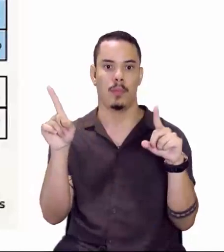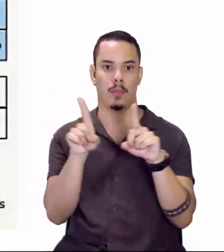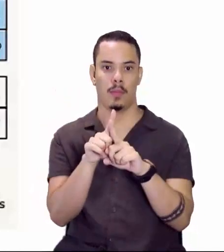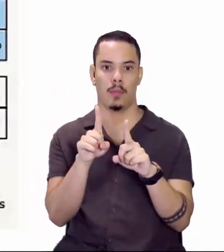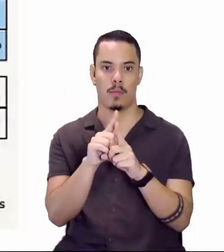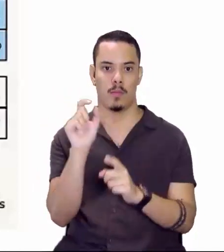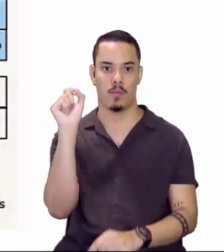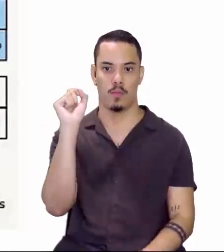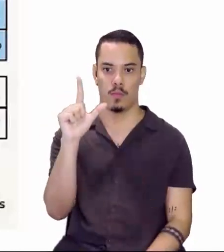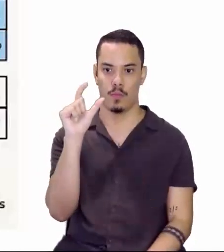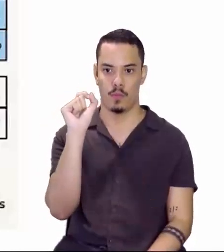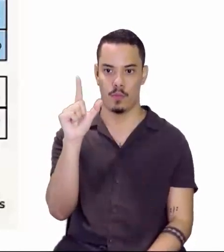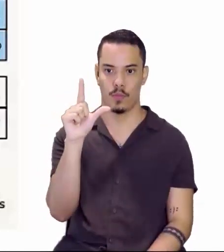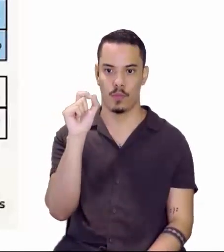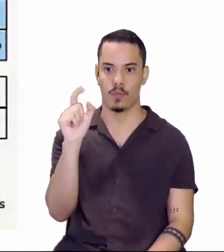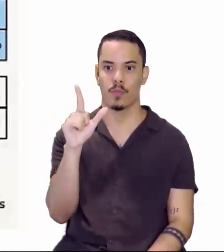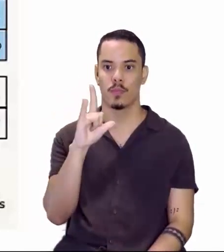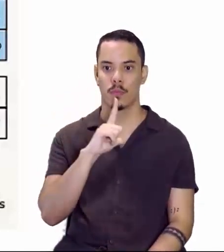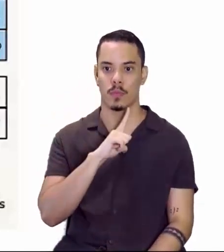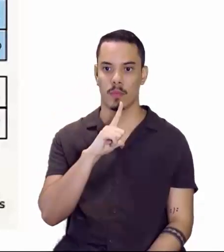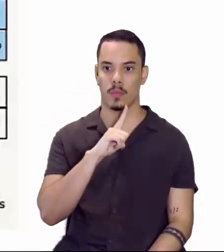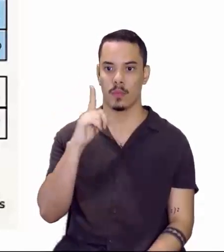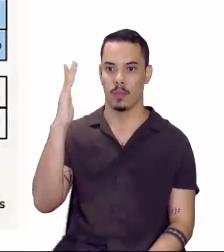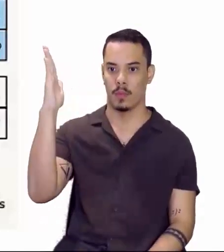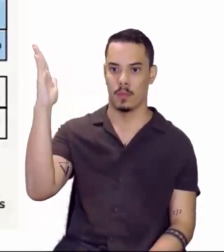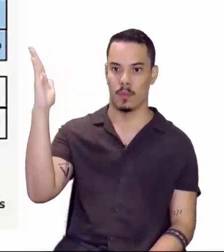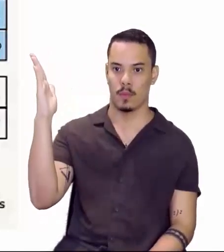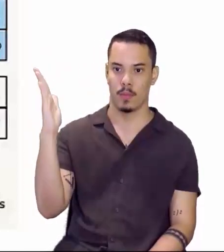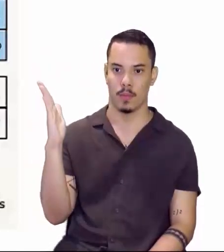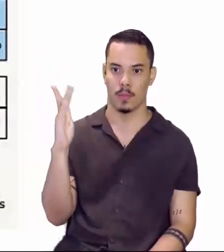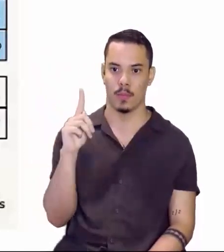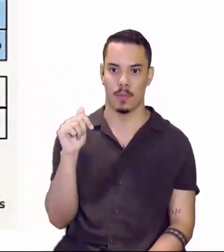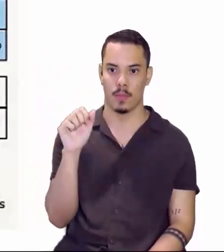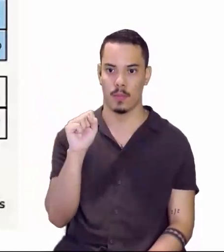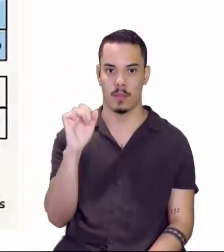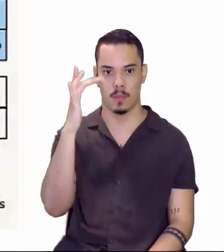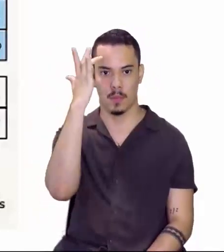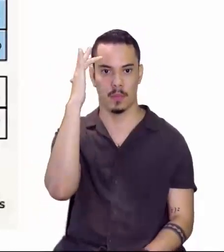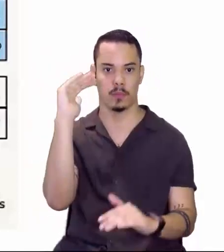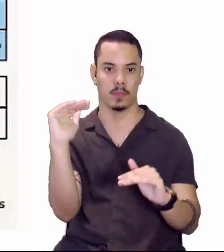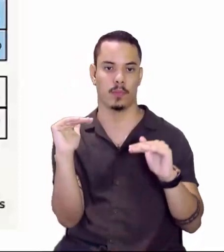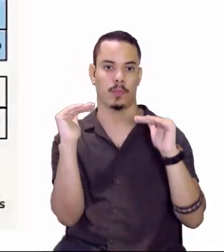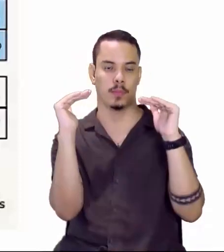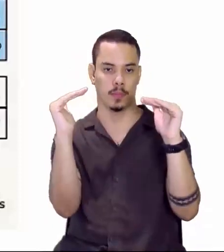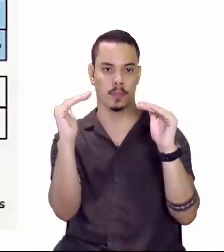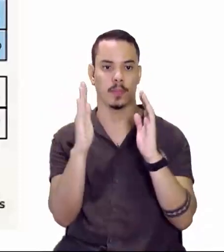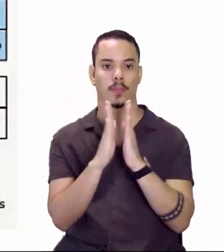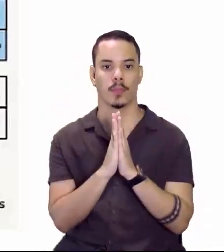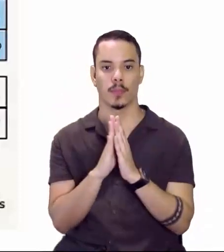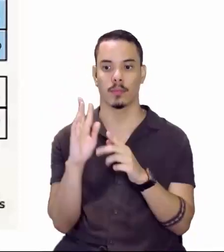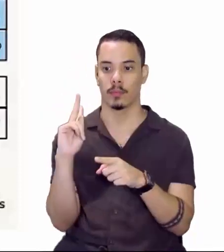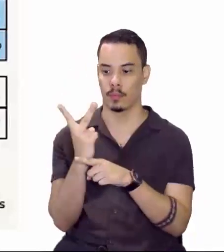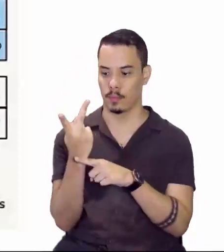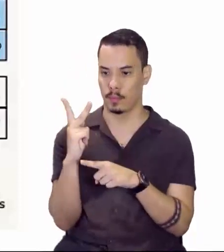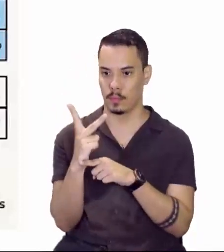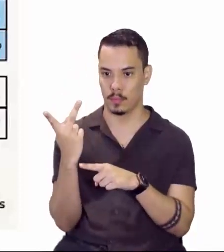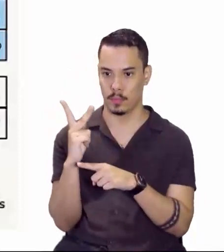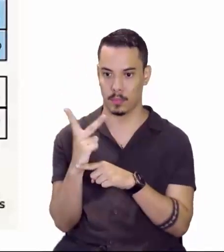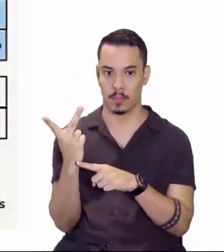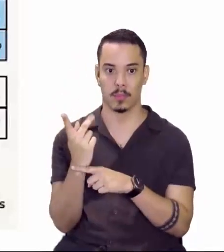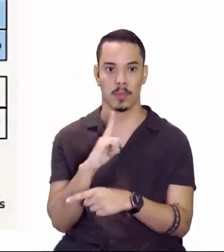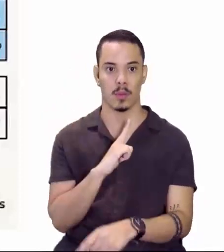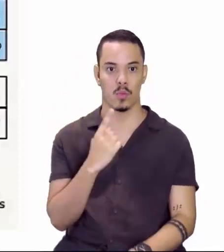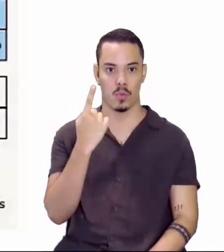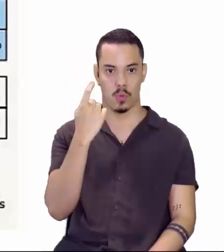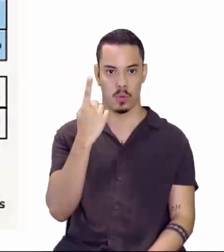o azul nós temos aí exatamente os gases nobres. O hidrogênio, ele tem apenas um